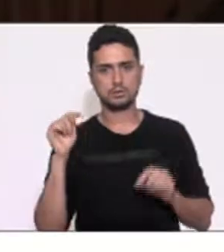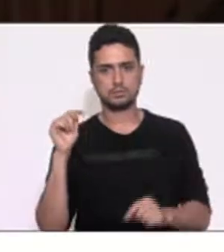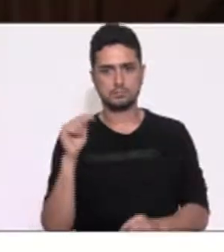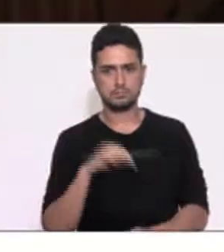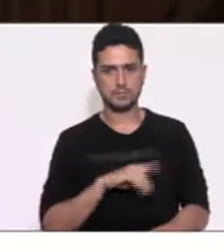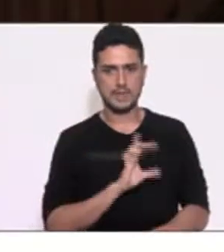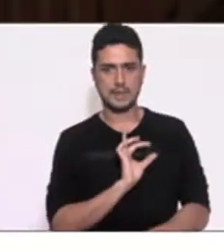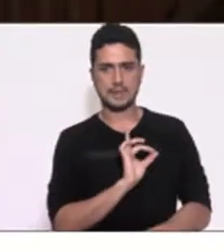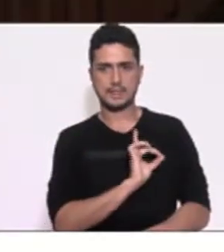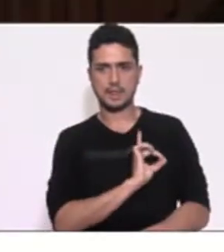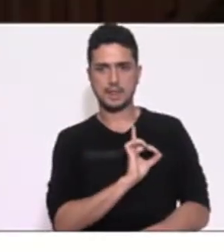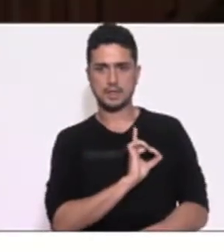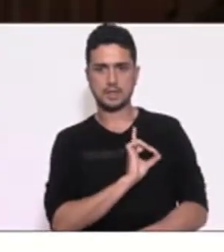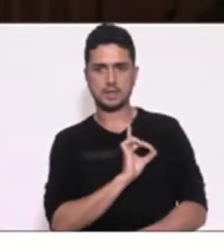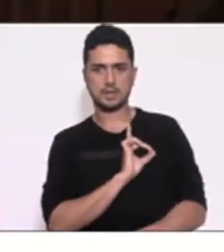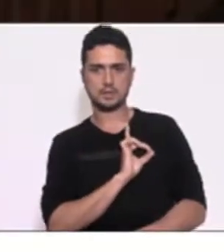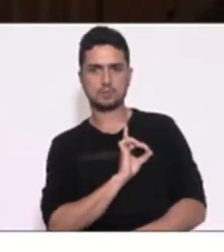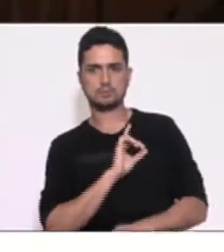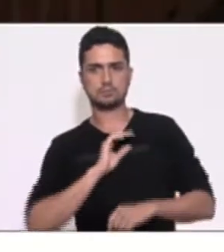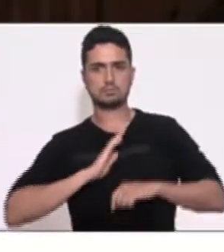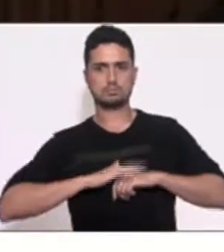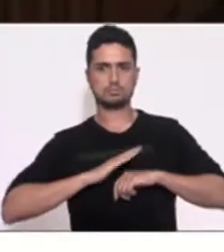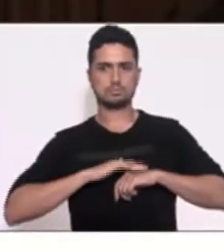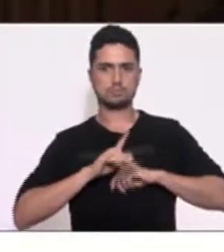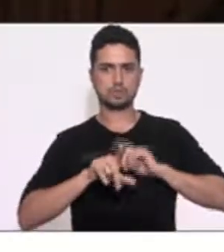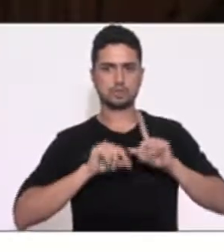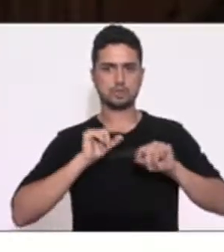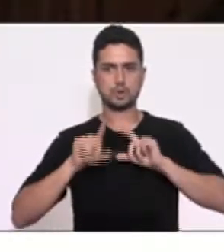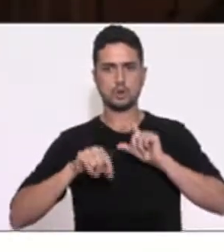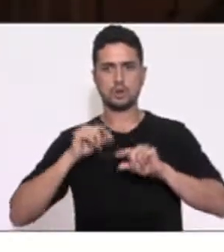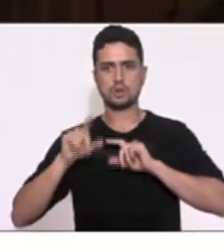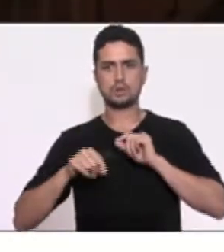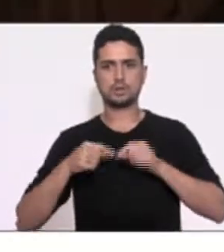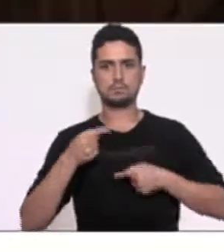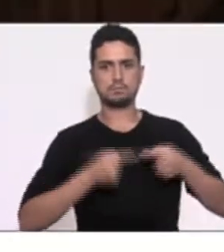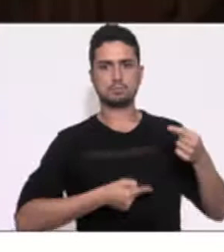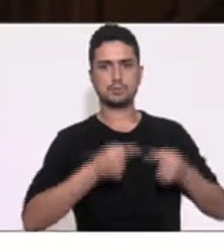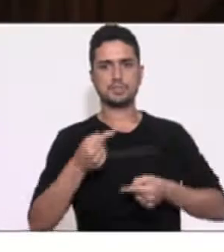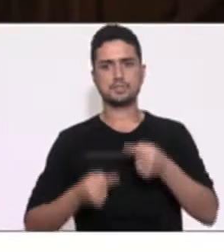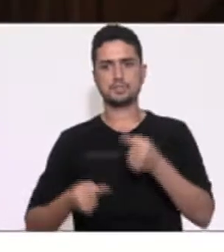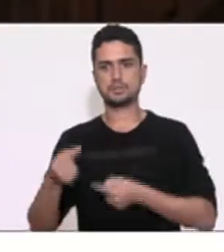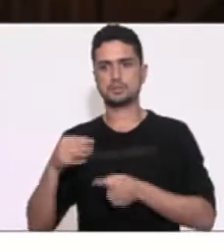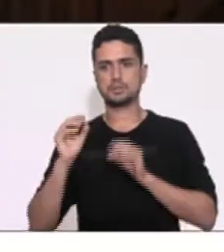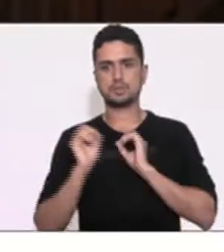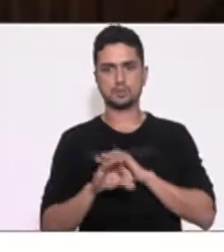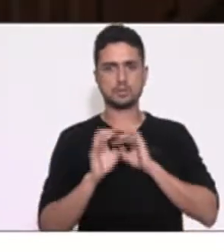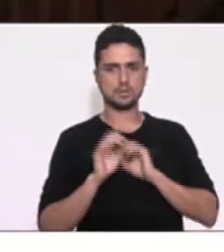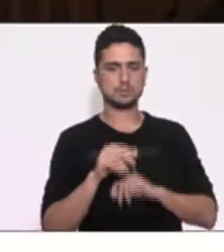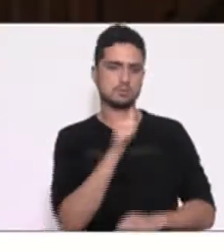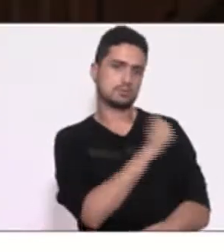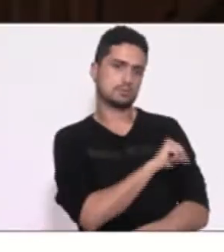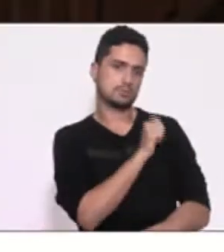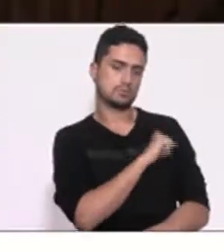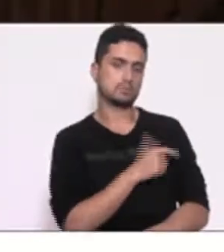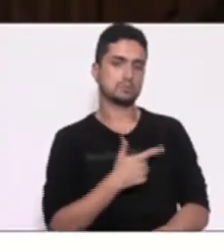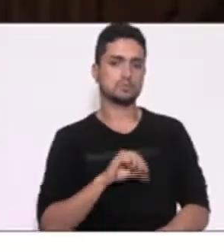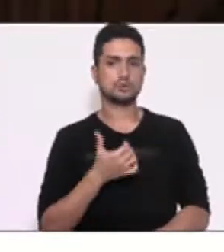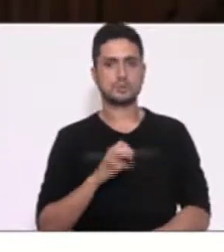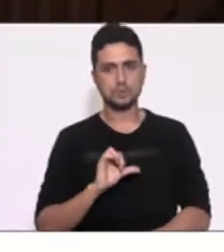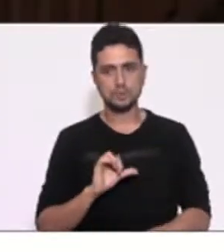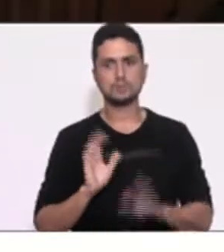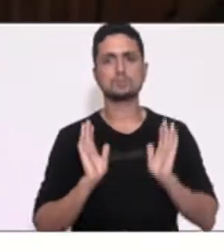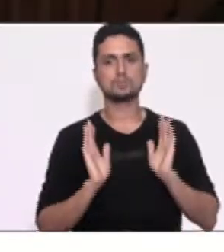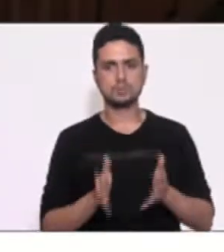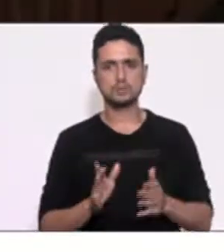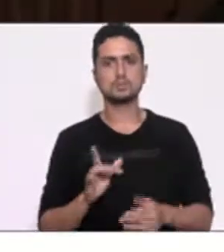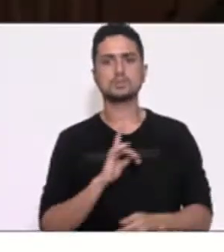delegadas ao Congresso Estadual de Educação de 2019, é um exercício que se dá já sob os